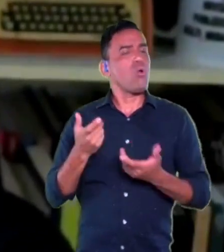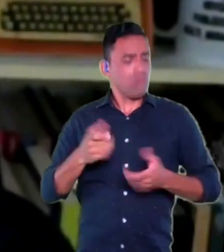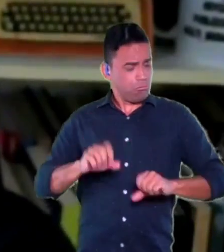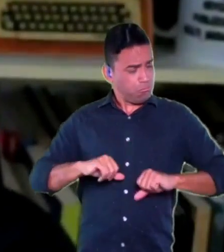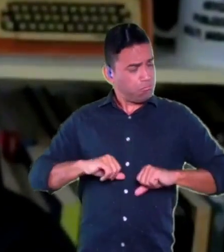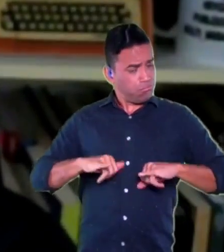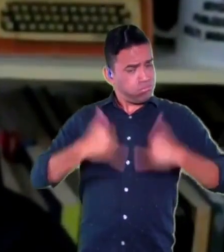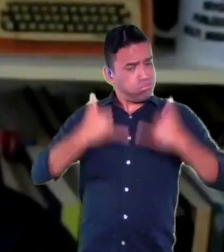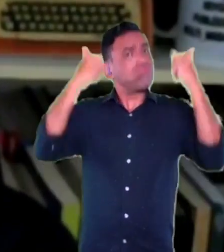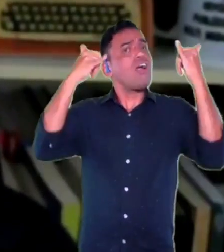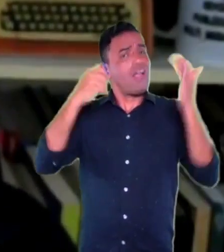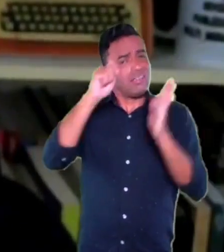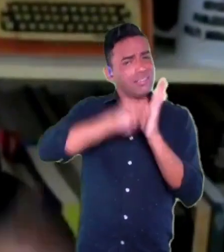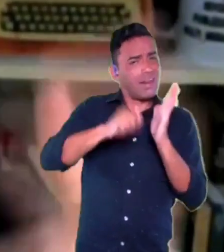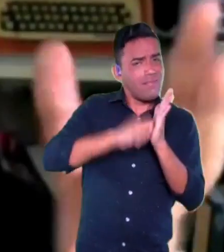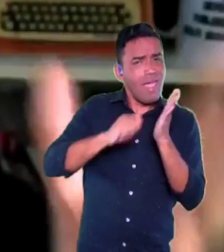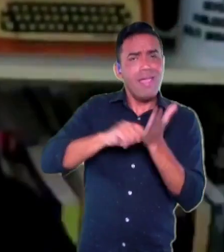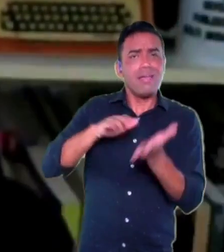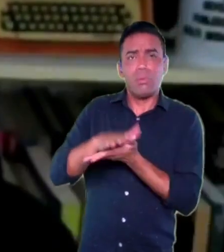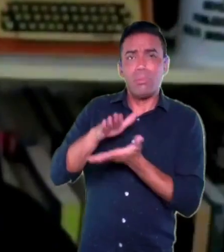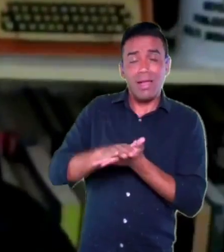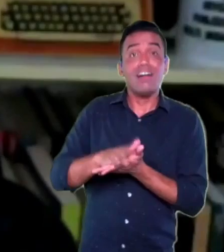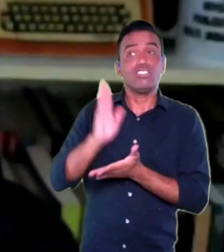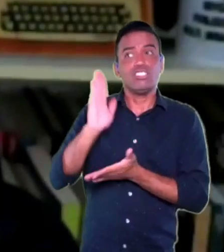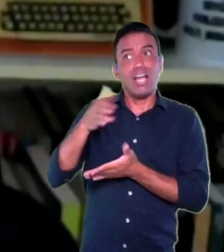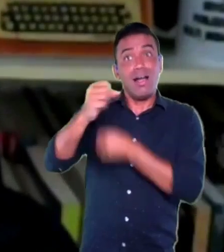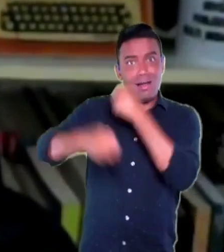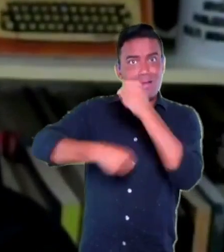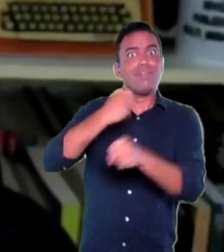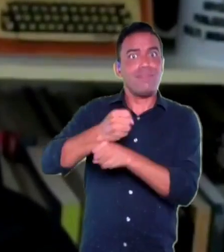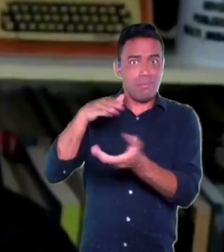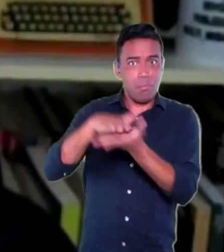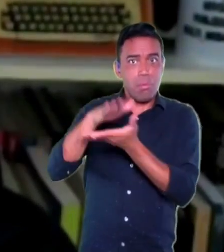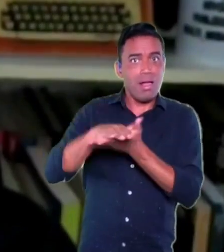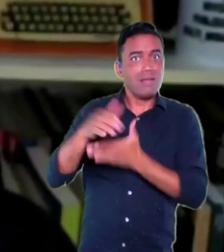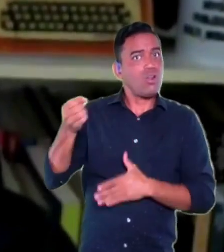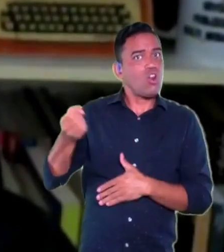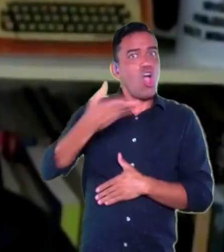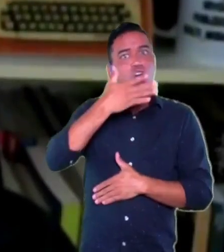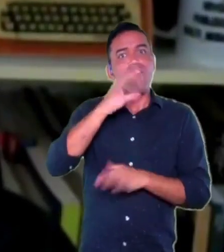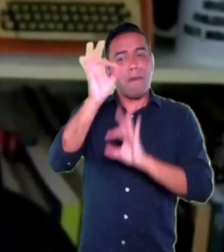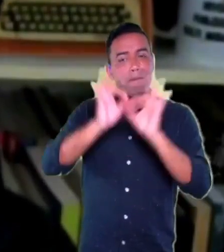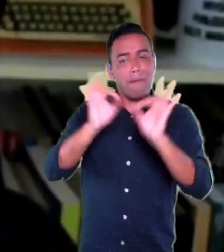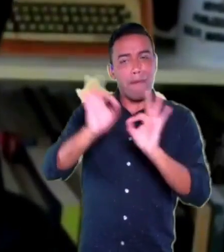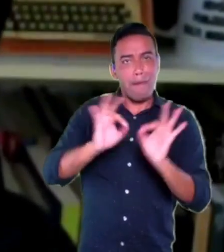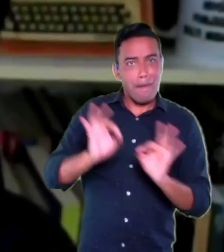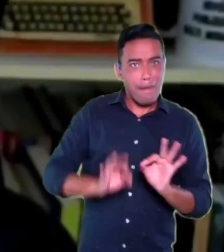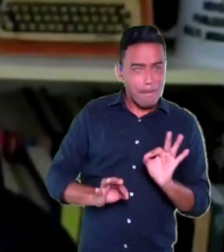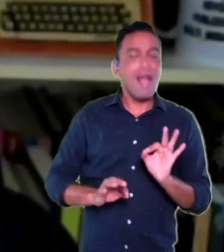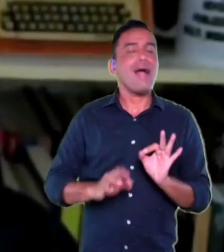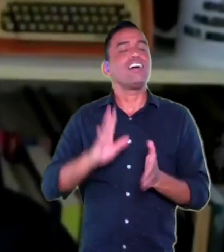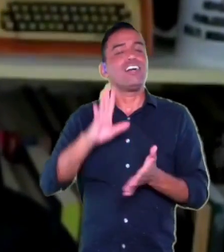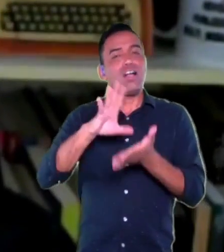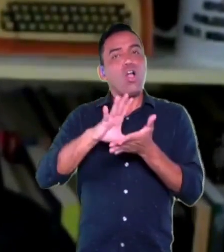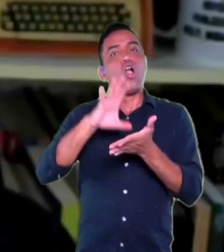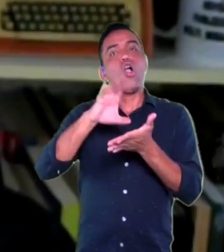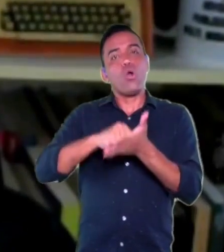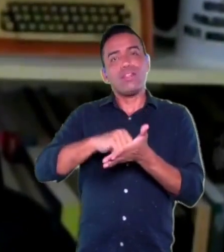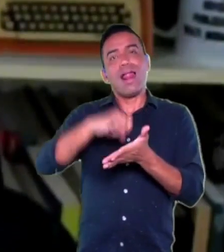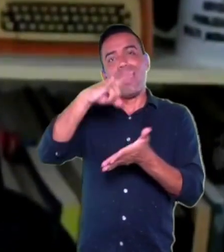né? Publicando. Tem já alguns livros para o ano que vem, já tem coisa preparada, coisa contratada,